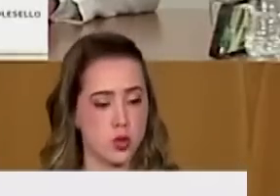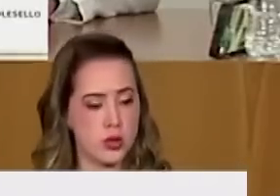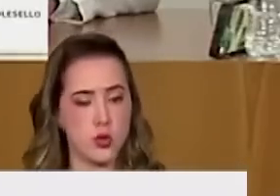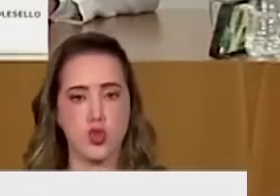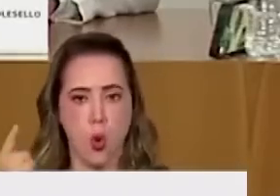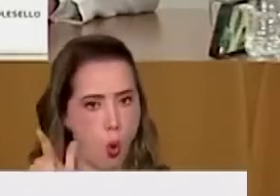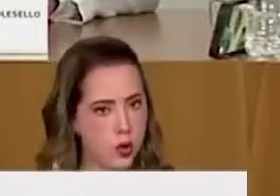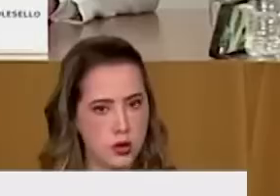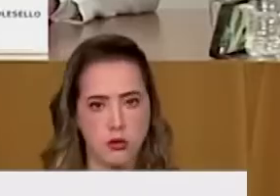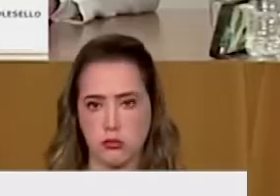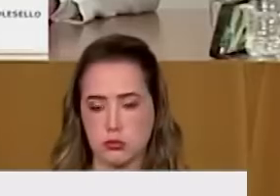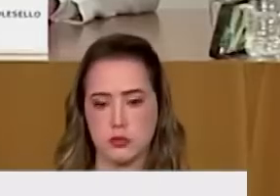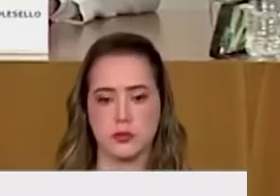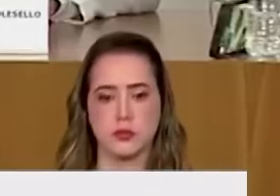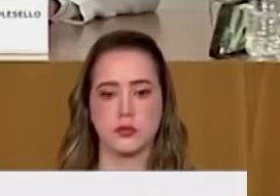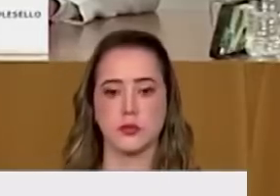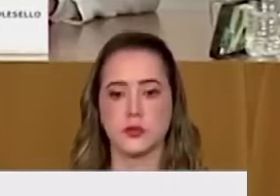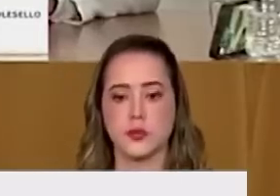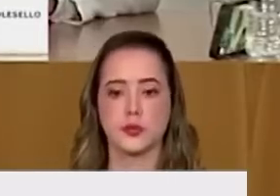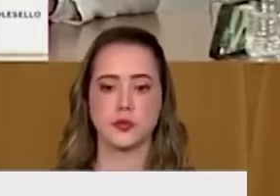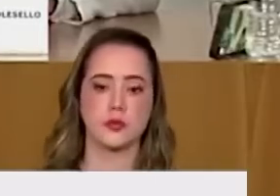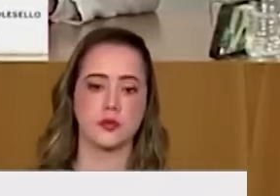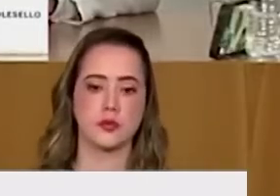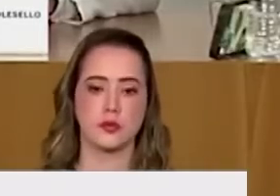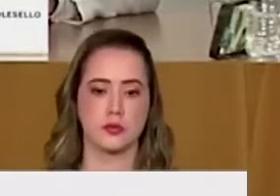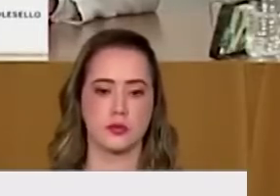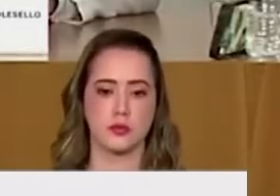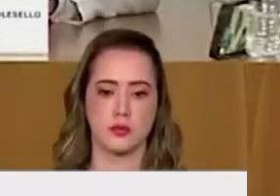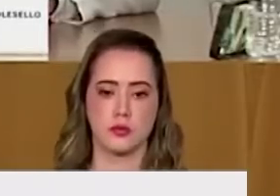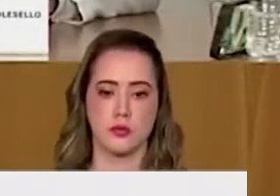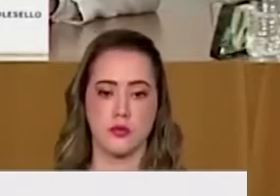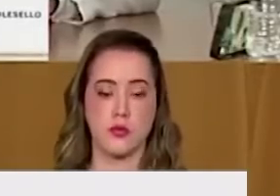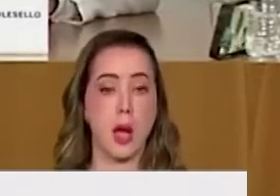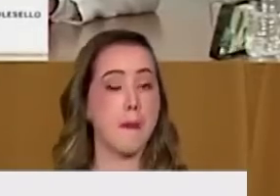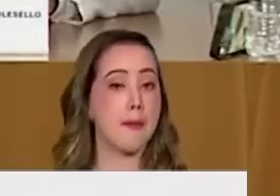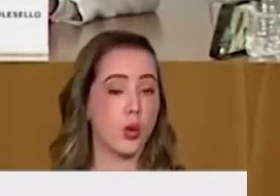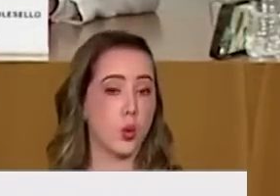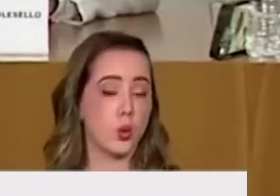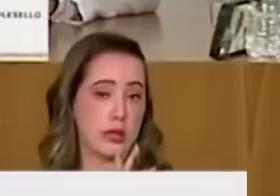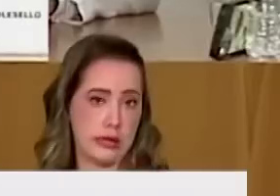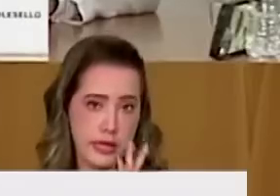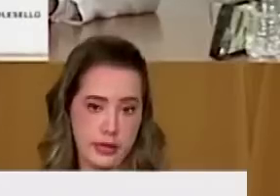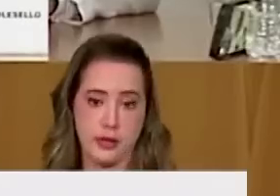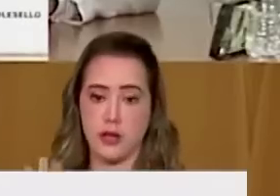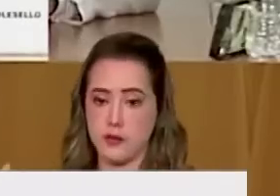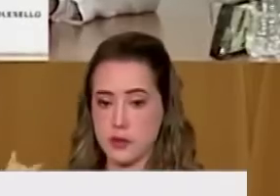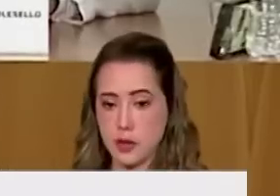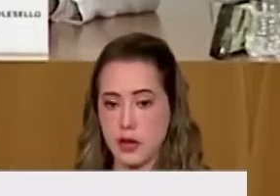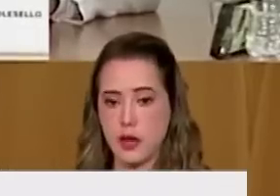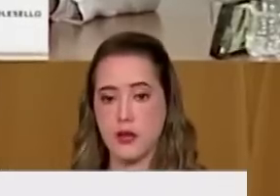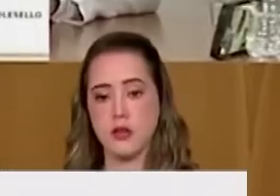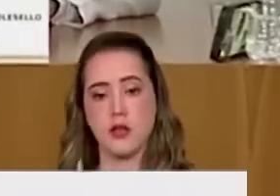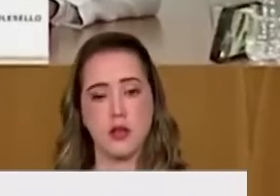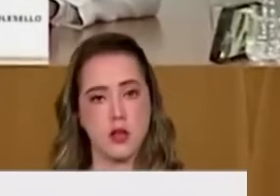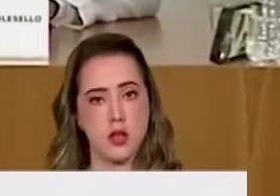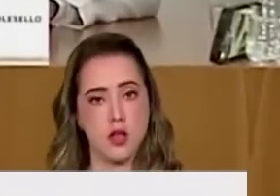da artroplastia total de quadril? A pergunta técnica de quanto tempo, o doutor Giancarlo pode dizer a vocês.